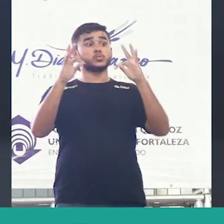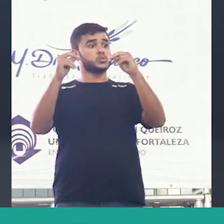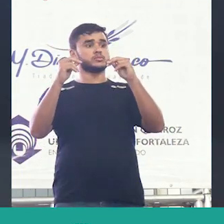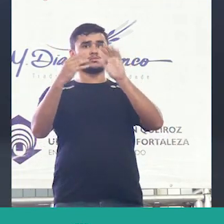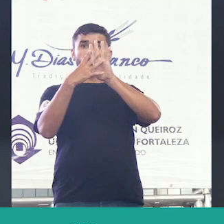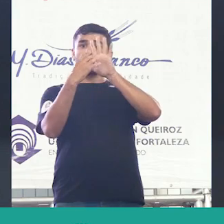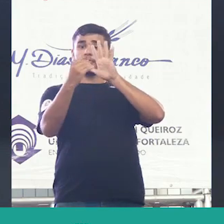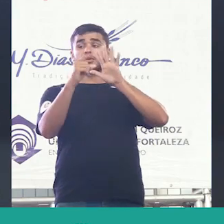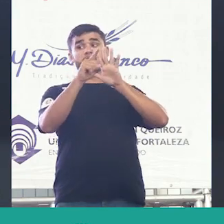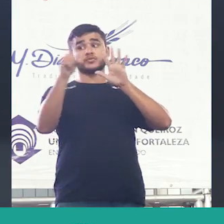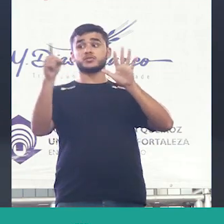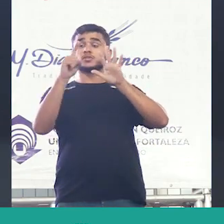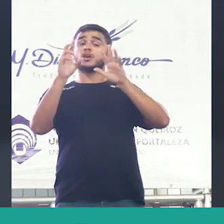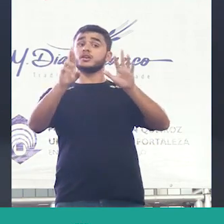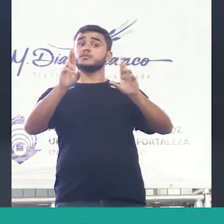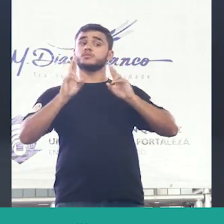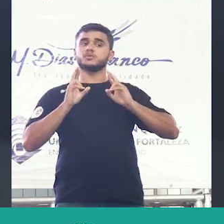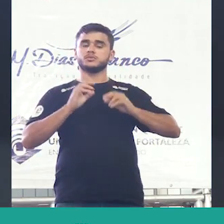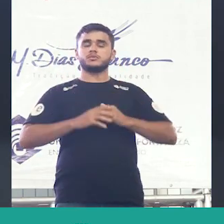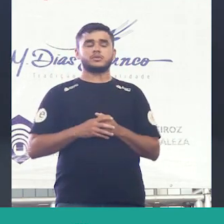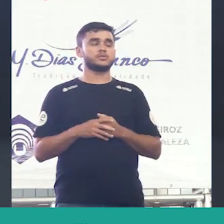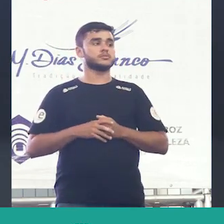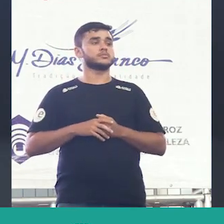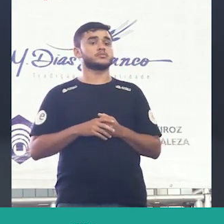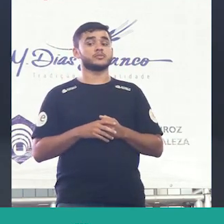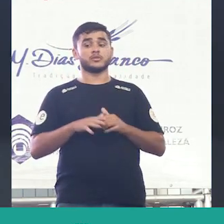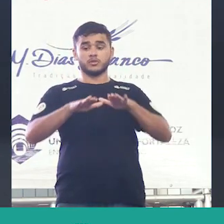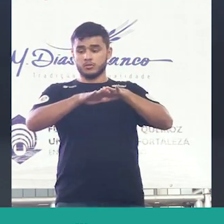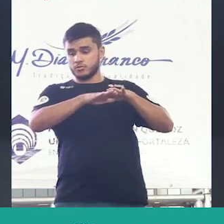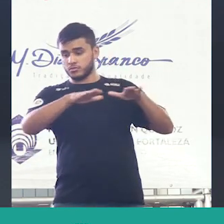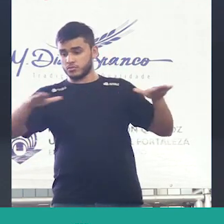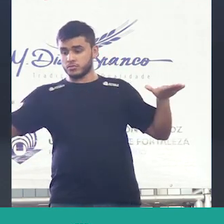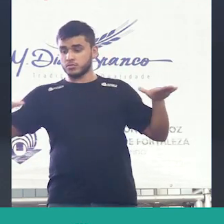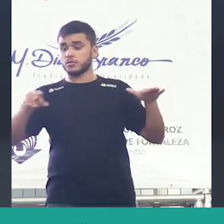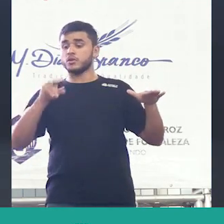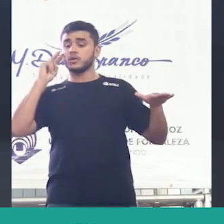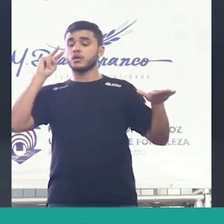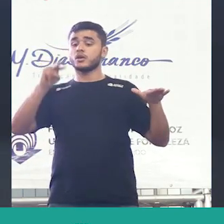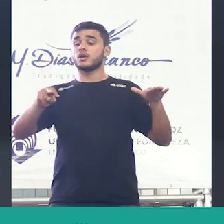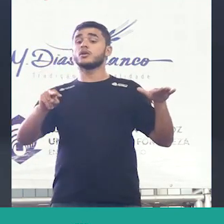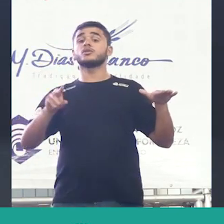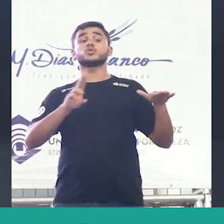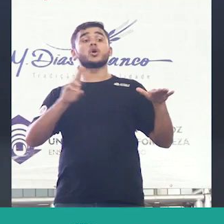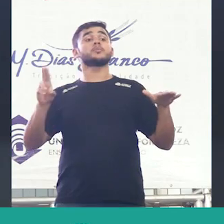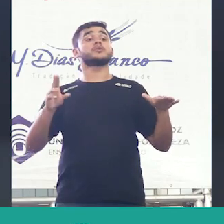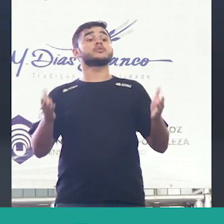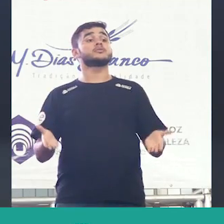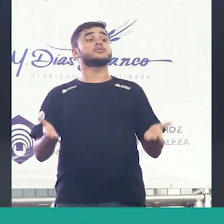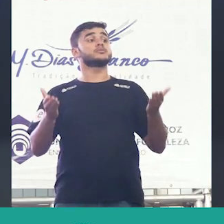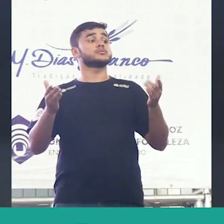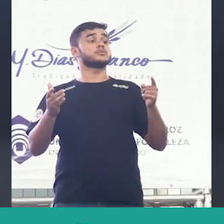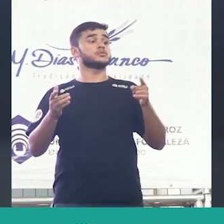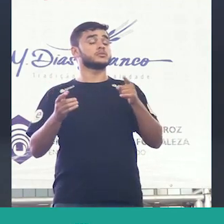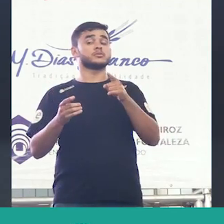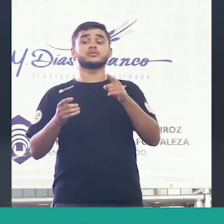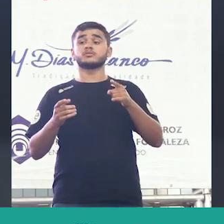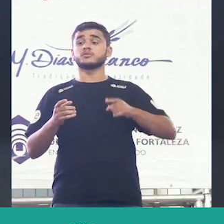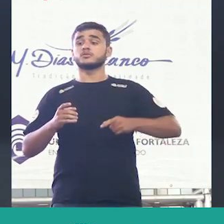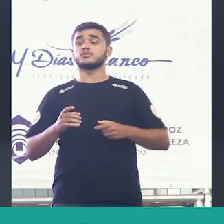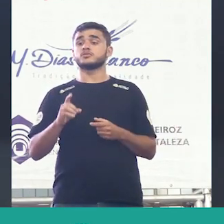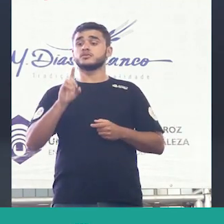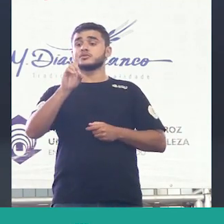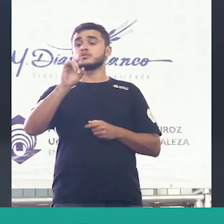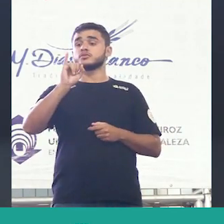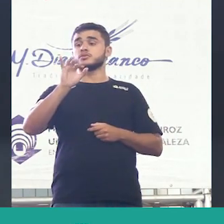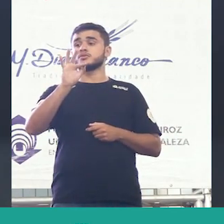aqui comigo. Todo mundo aqui comigo. A gente olhou para o chão do ginásio. Reflexão. Alto.